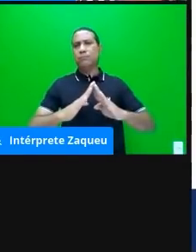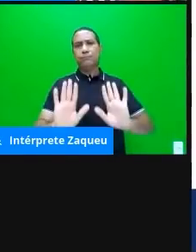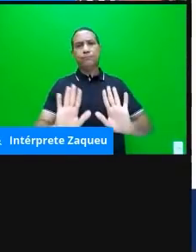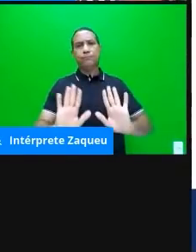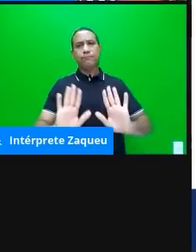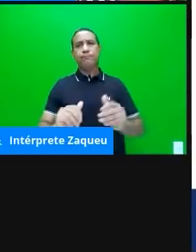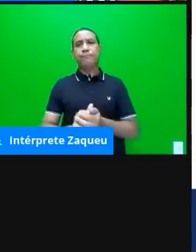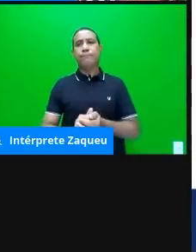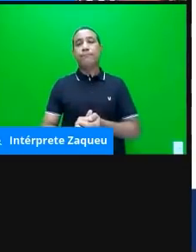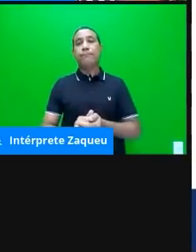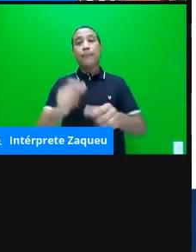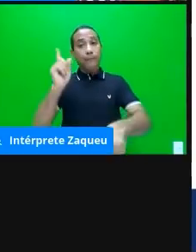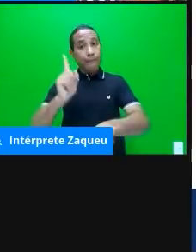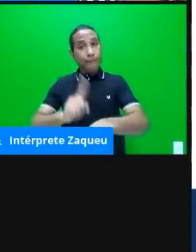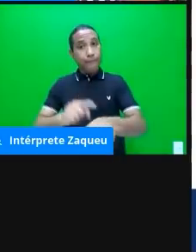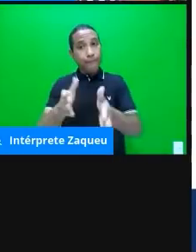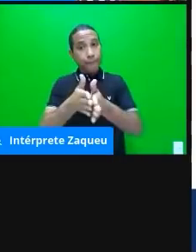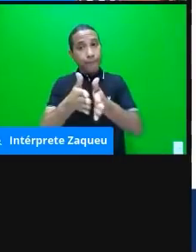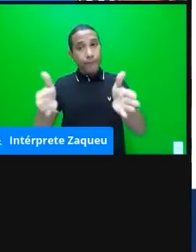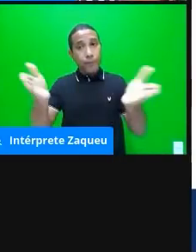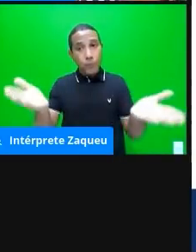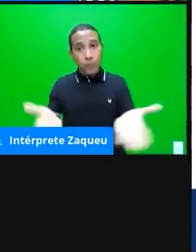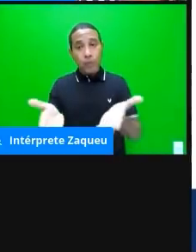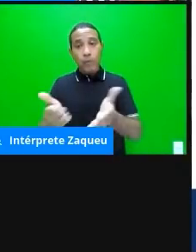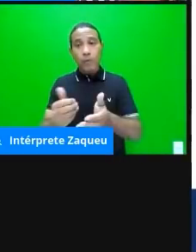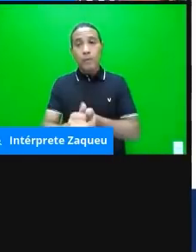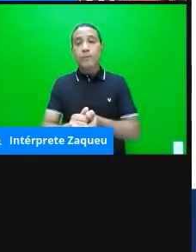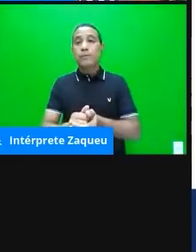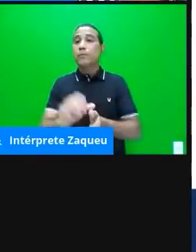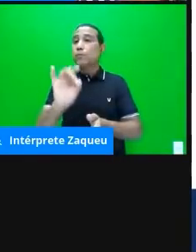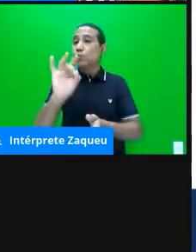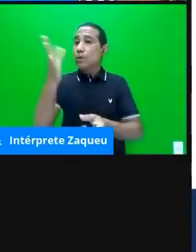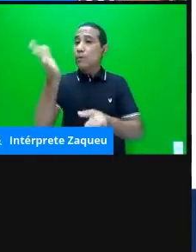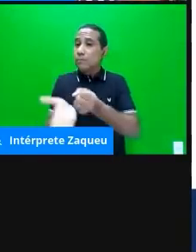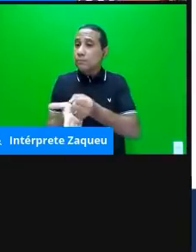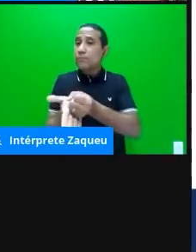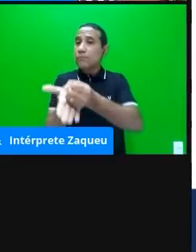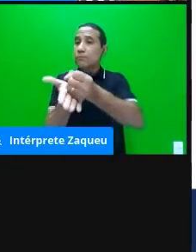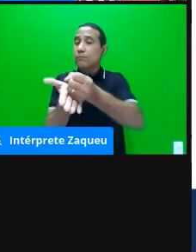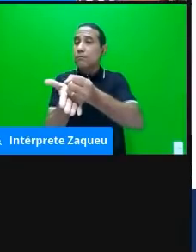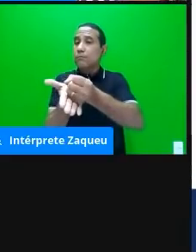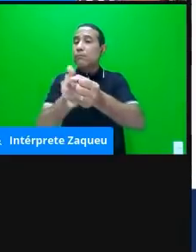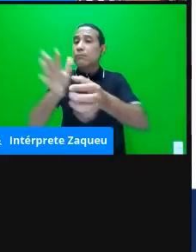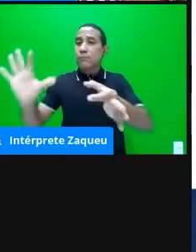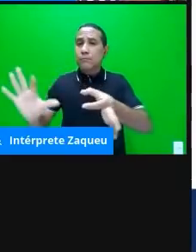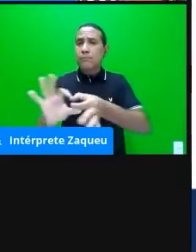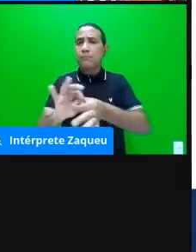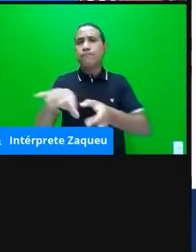atual, estão apoiando o ambiente no contexto de uma situação